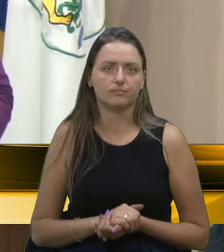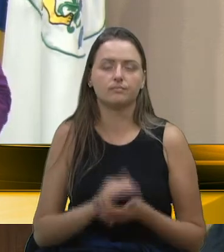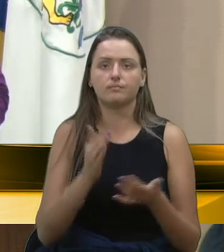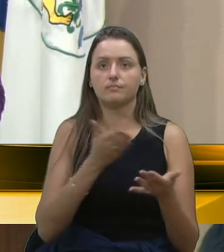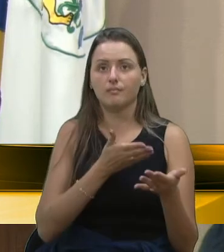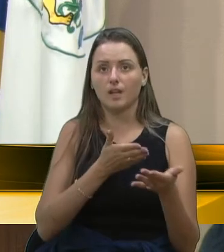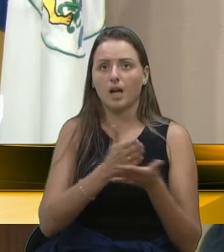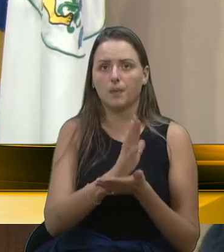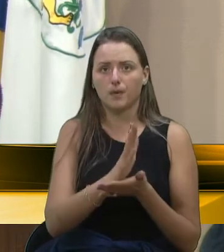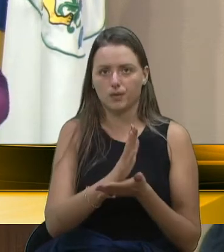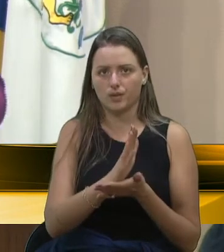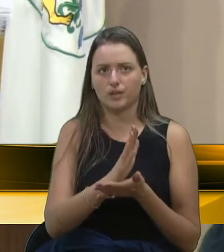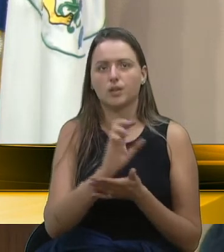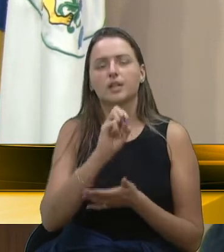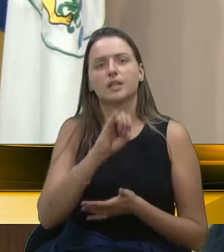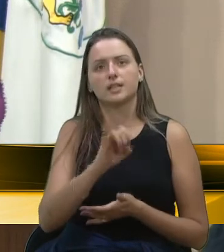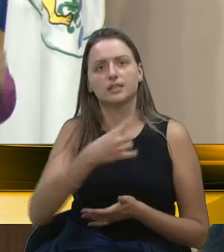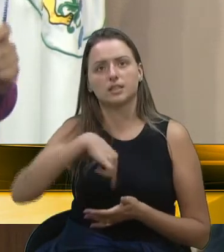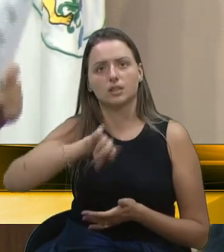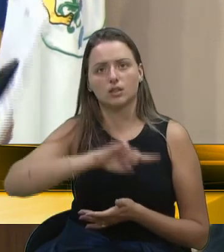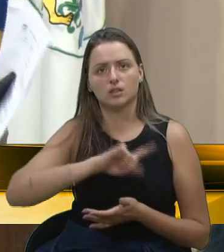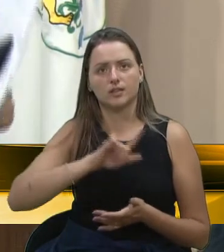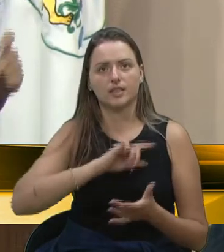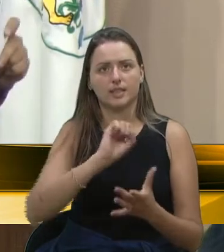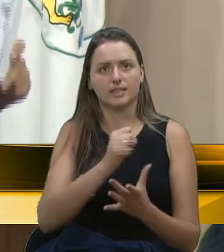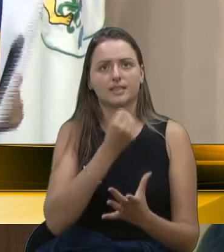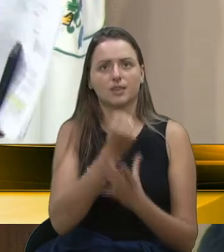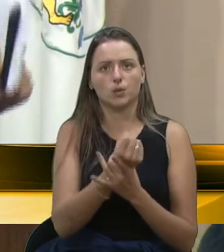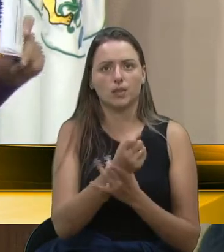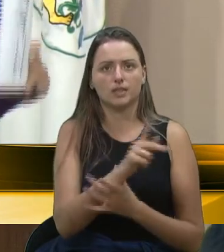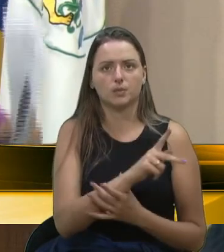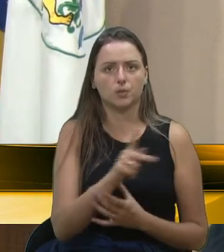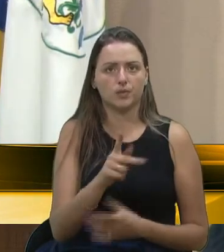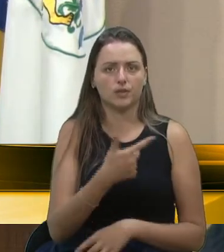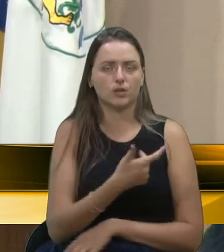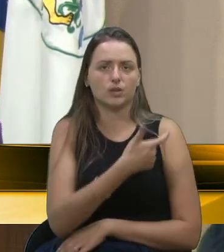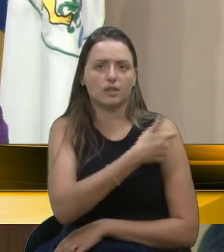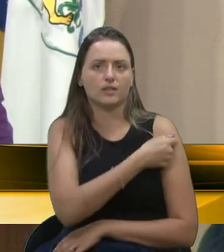aprovados e se a gente vai ter segurança para os professores,